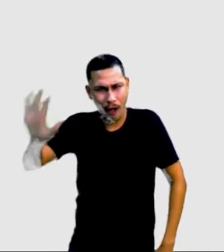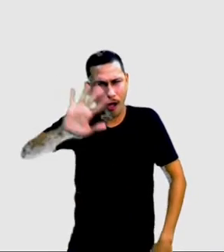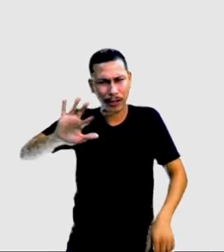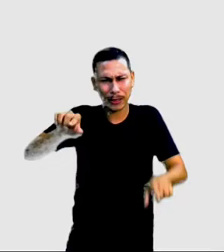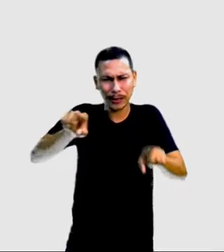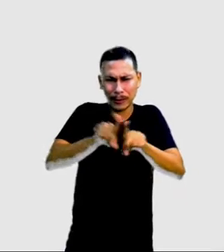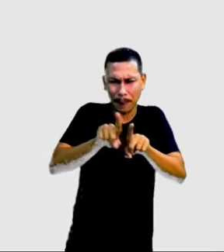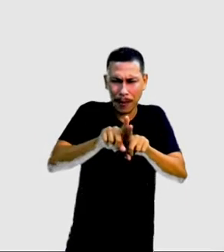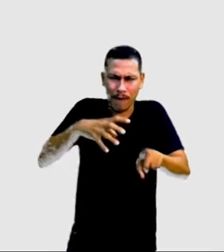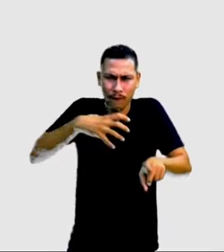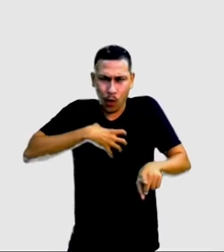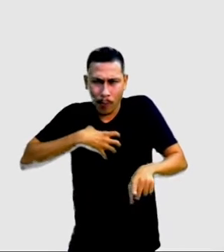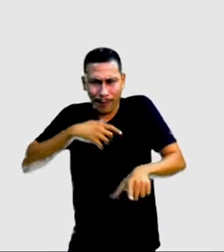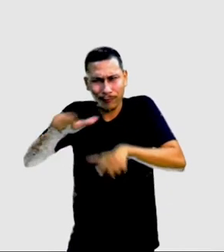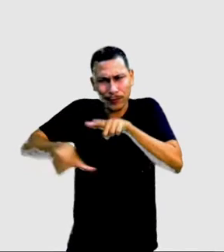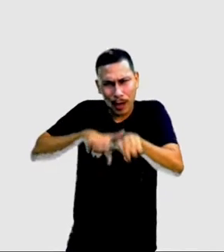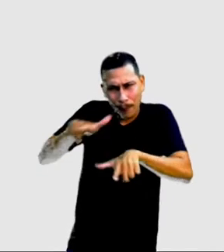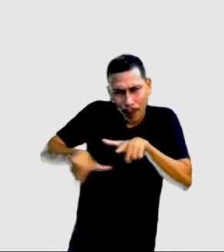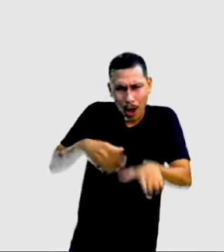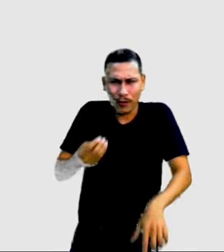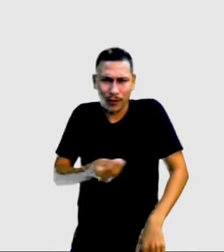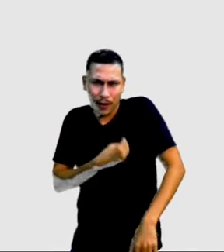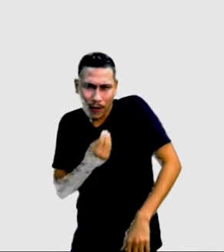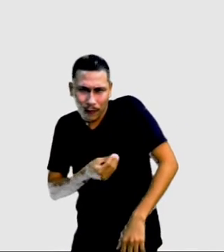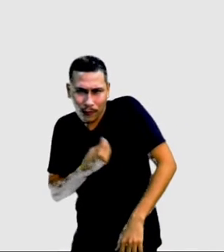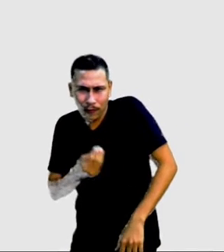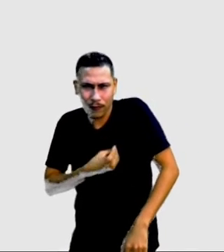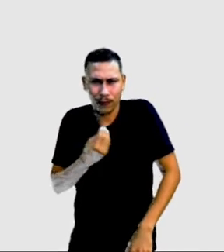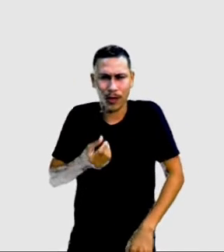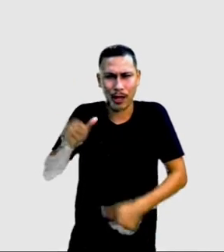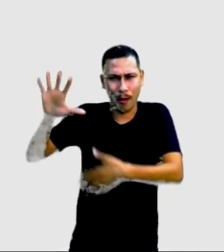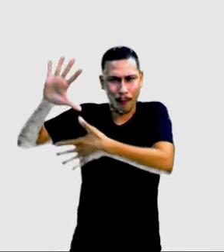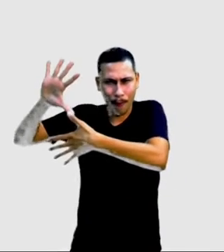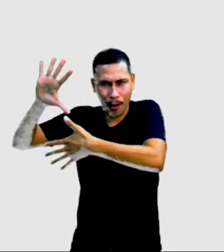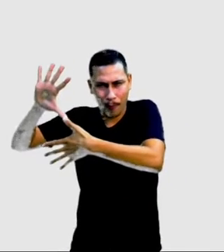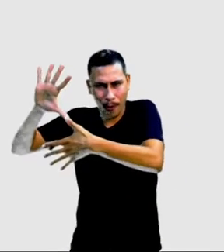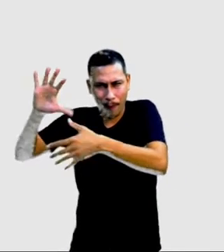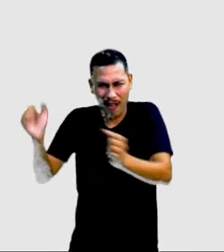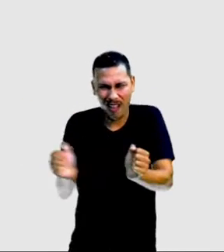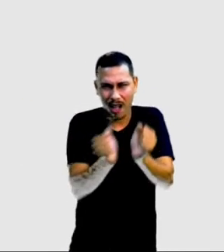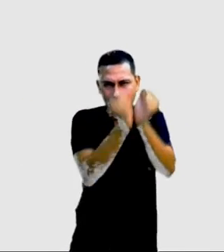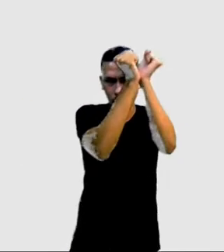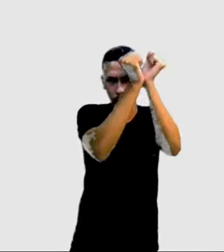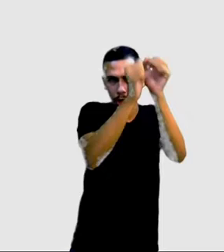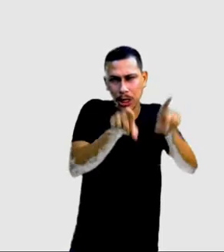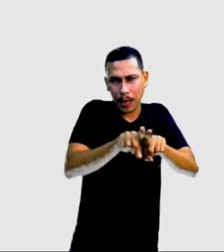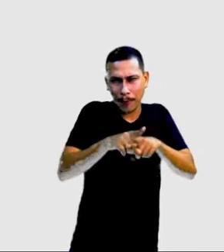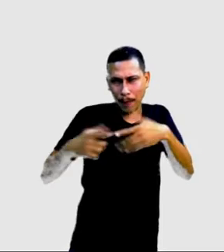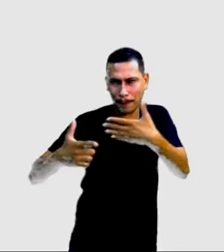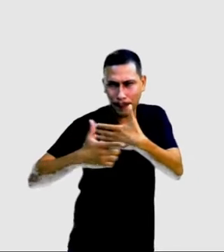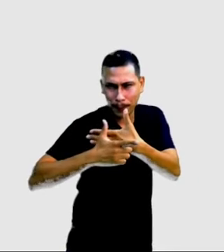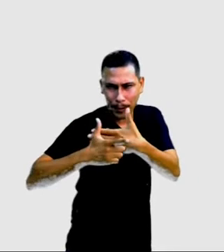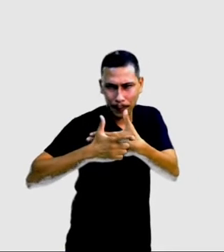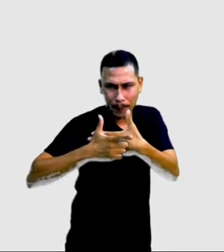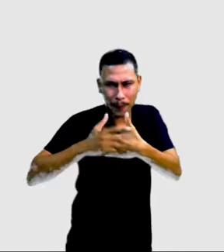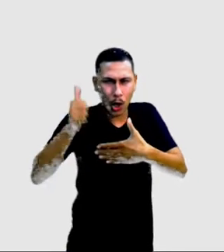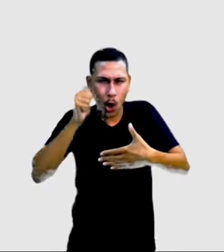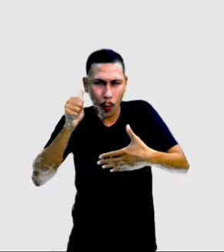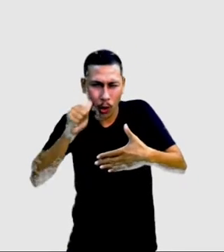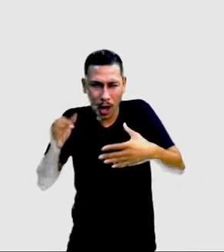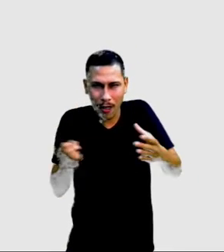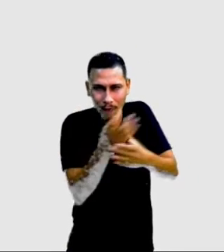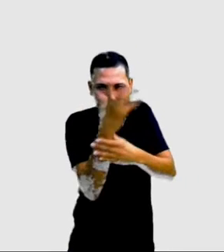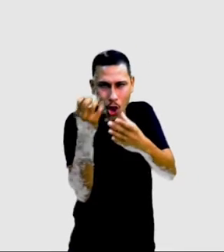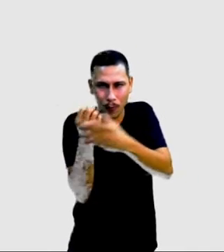de vida e de trabalho dos africanos escravizados, contextualizar o papel da mulher negra na formação de quilombos